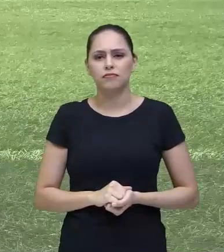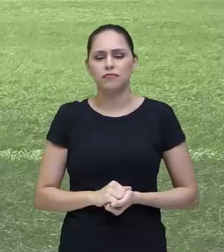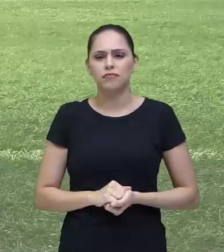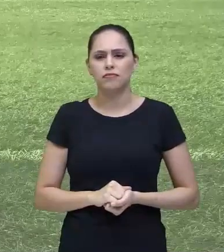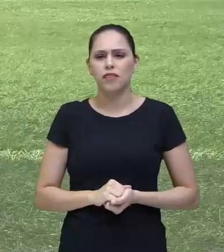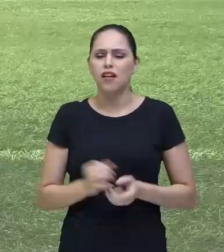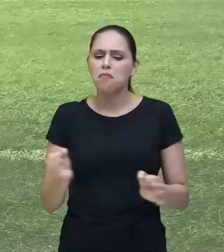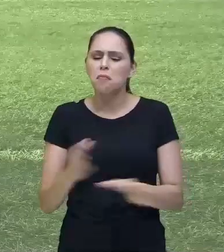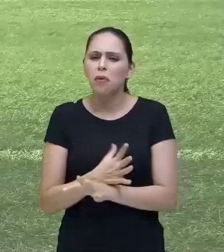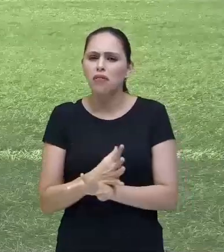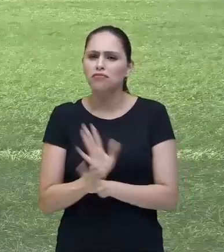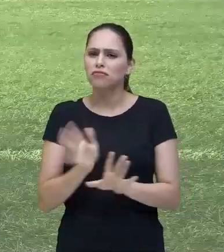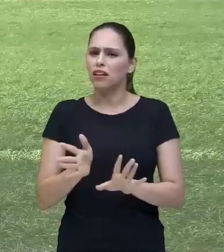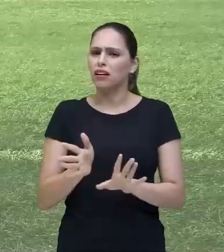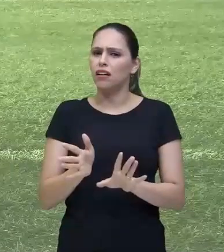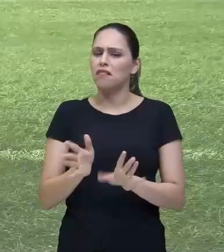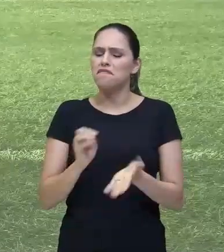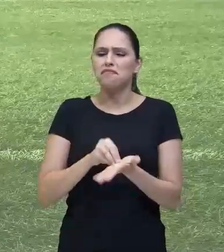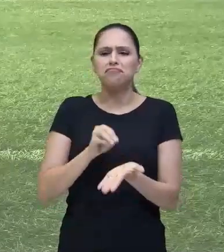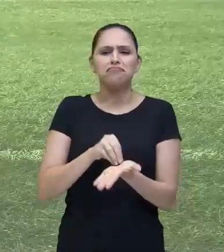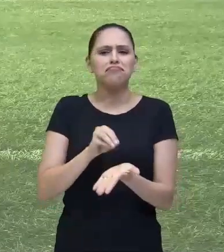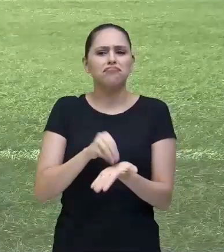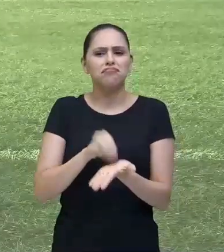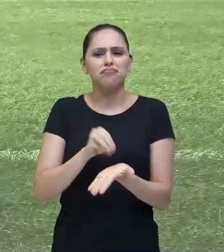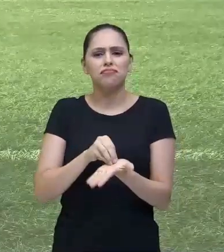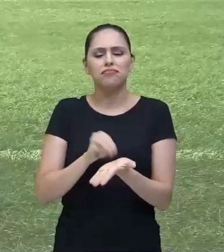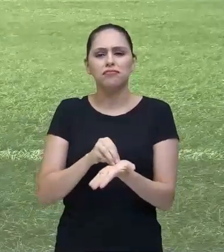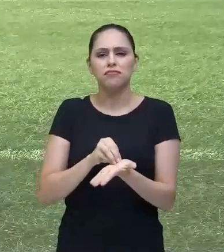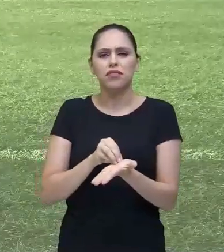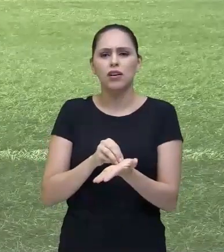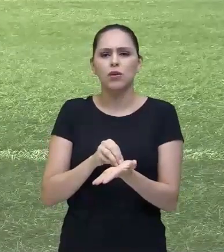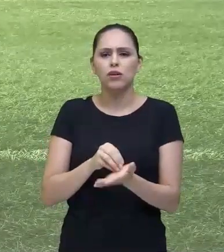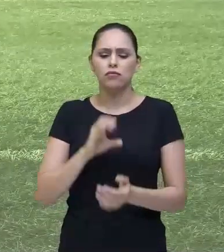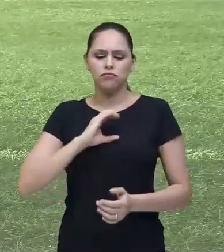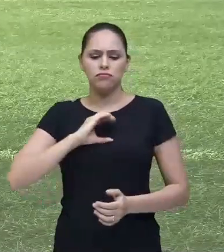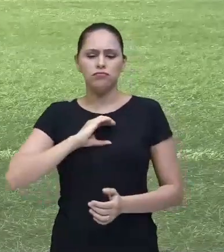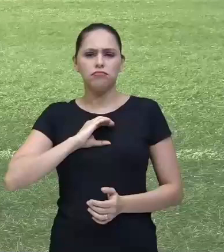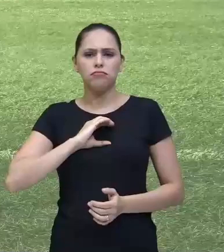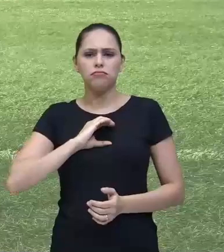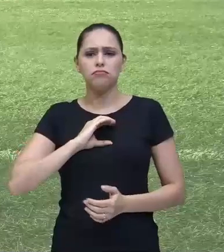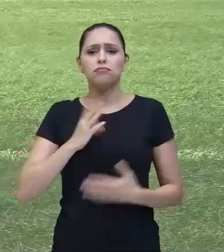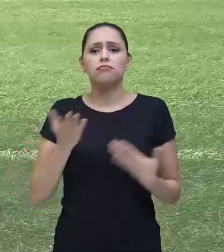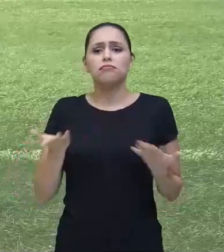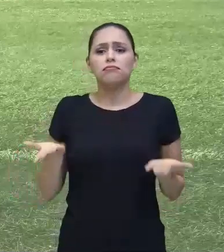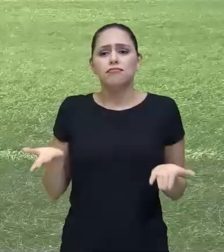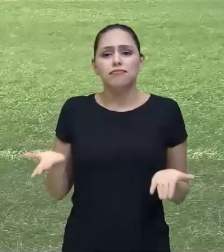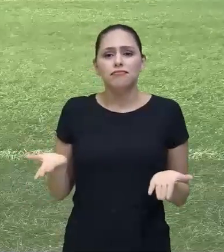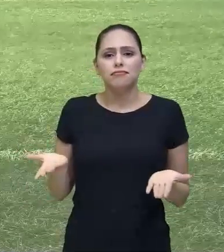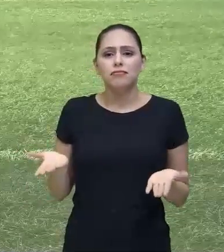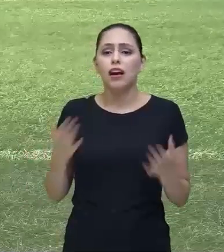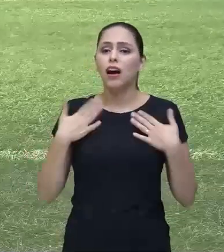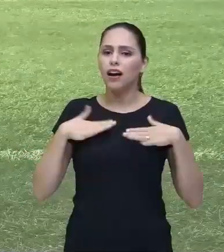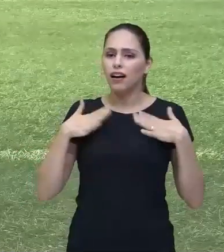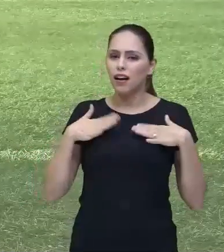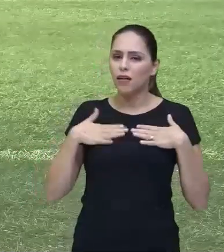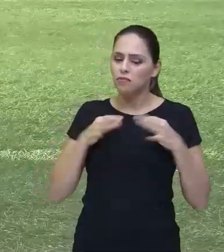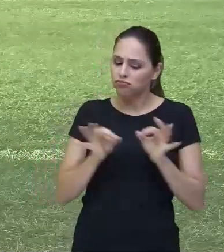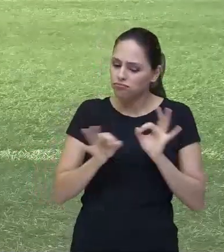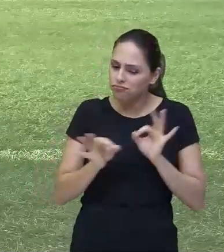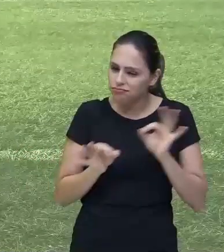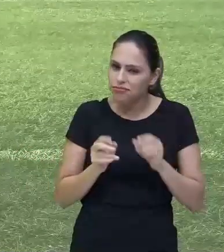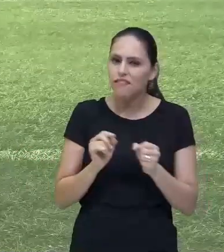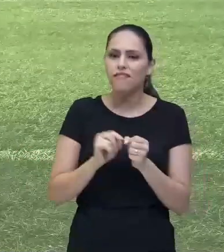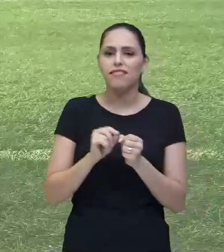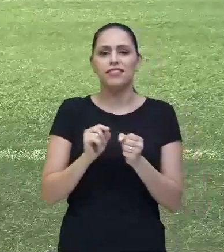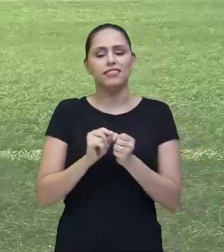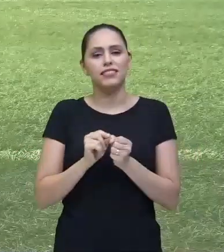acabou, mas está faltando alguma coisa. Depois que o atleta compete, ele ganha uma medalha. Cadê minha medalha? Calma, a gente vai produzir nossa medalha.